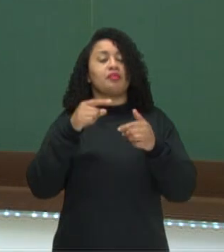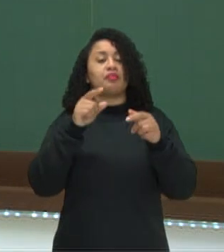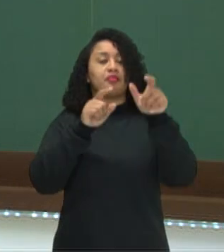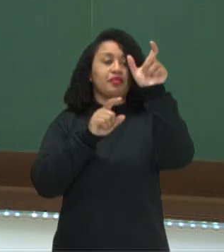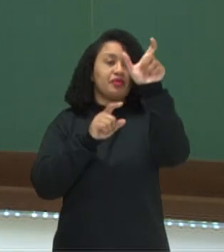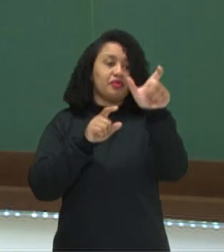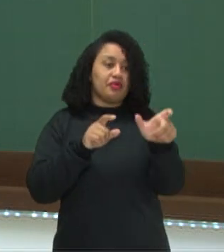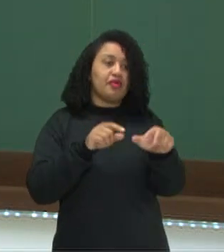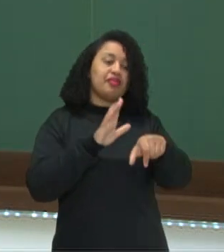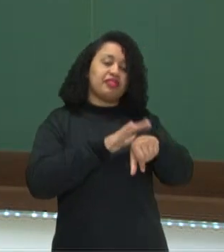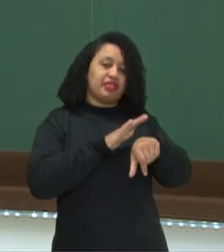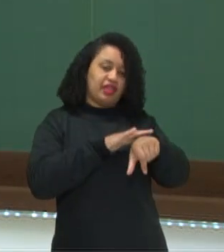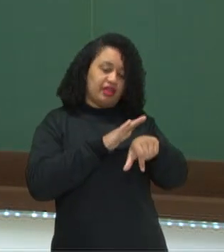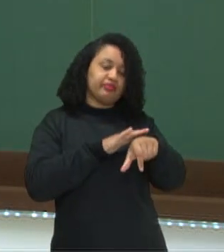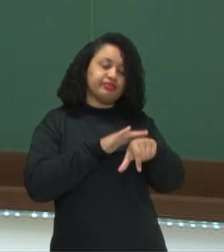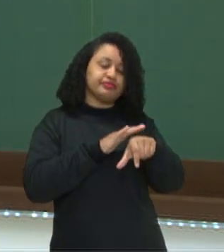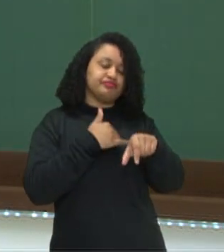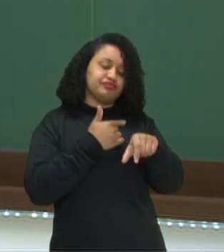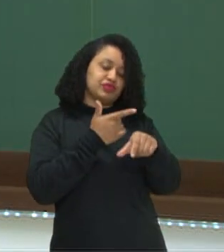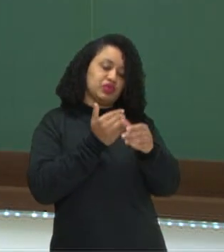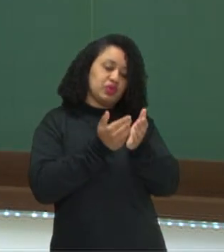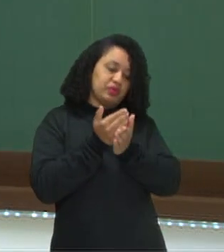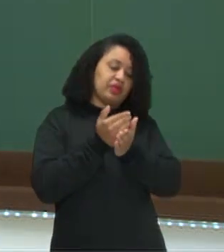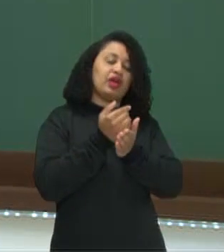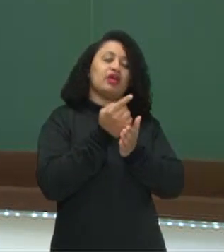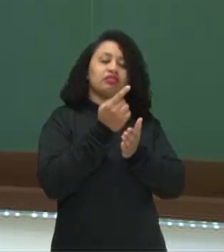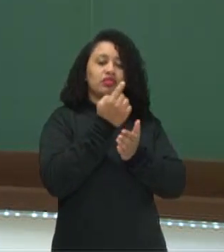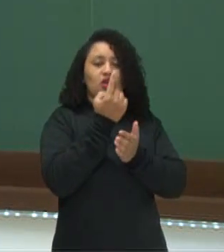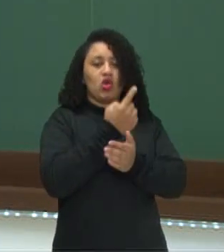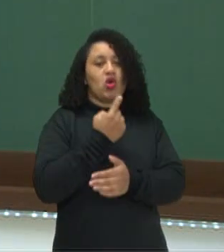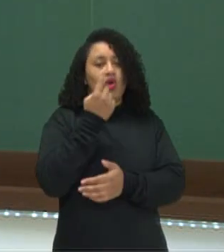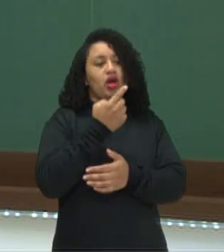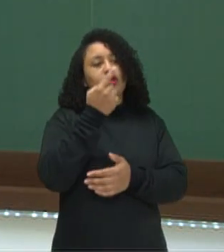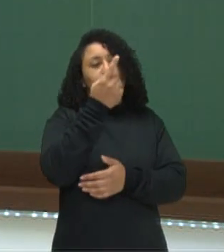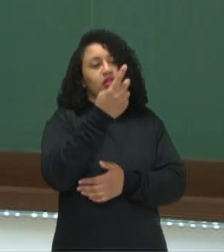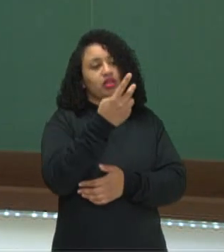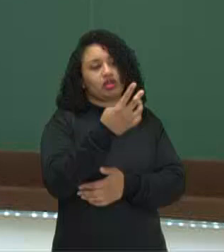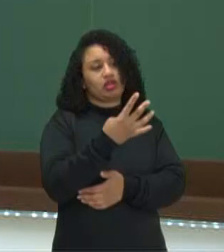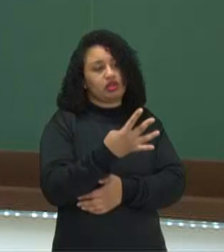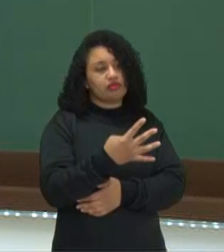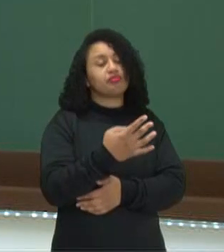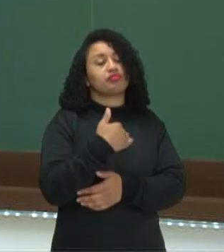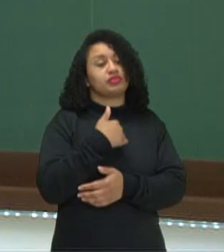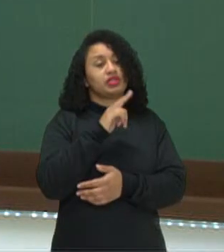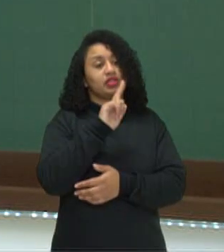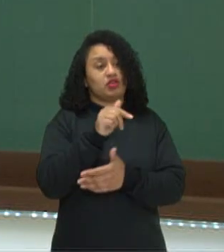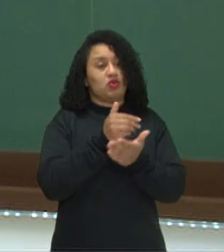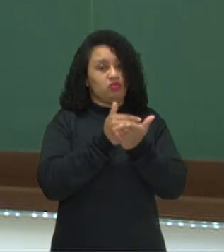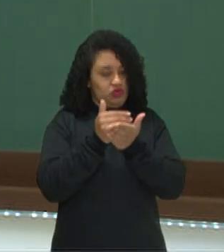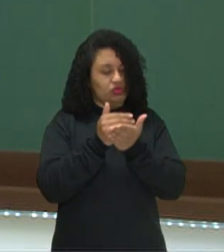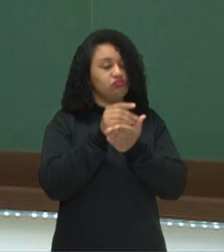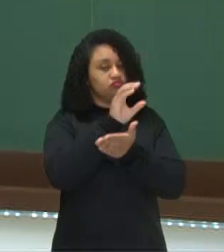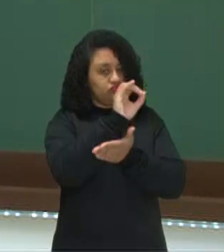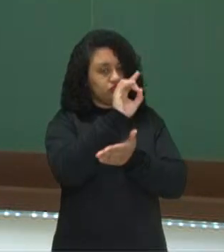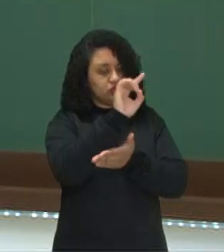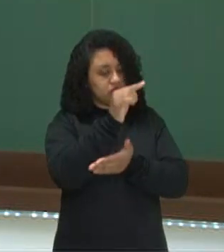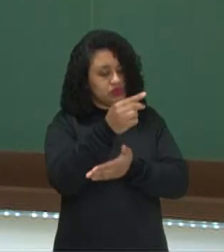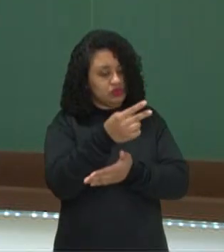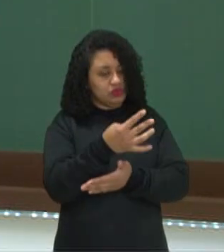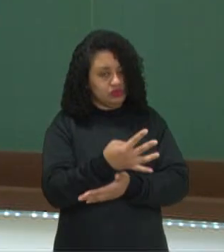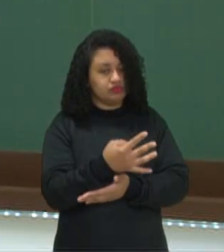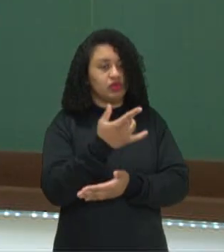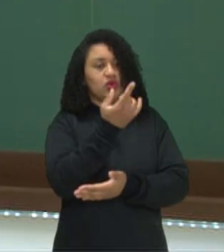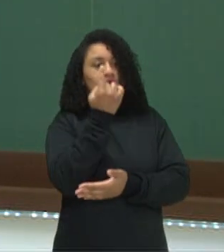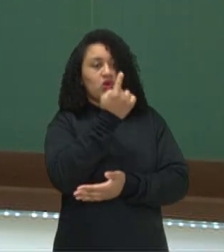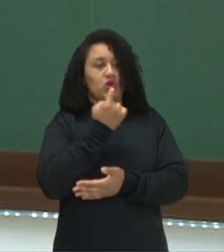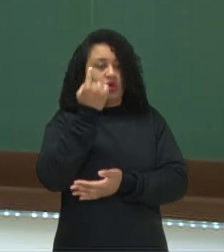pessoal, colocaria o tempo. Nesse caso, o tempo está em horas. Então, horas após o início. Depois,